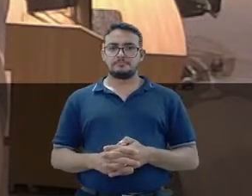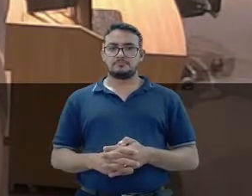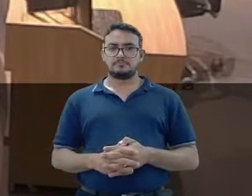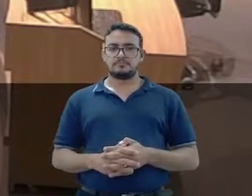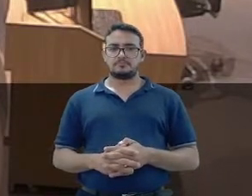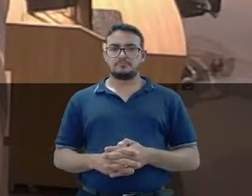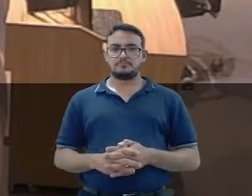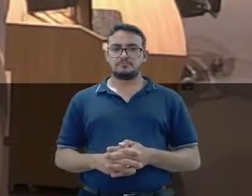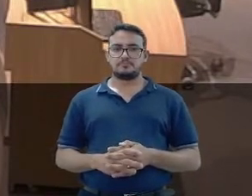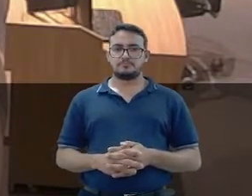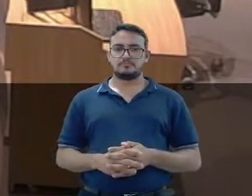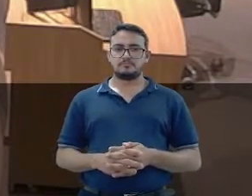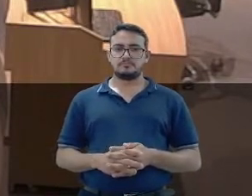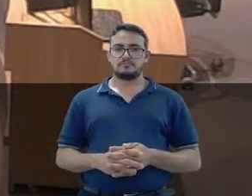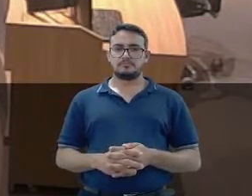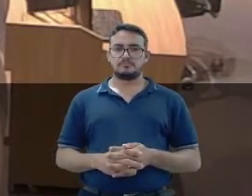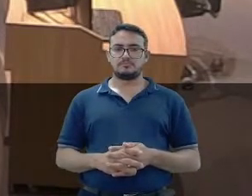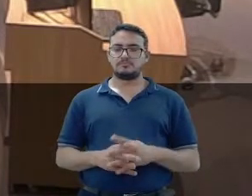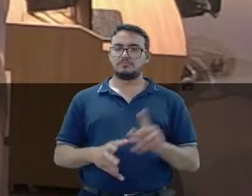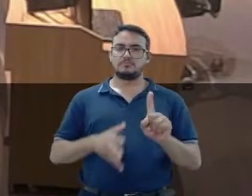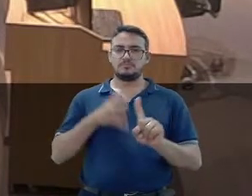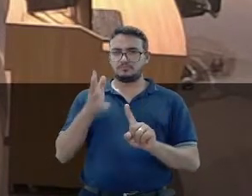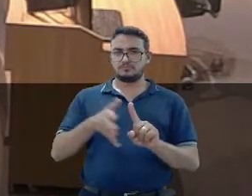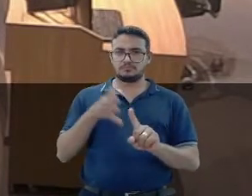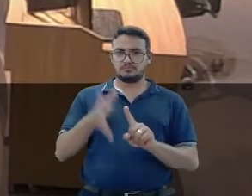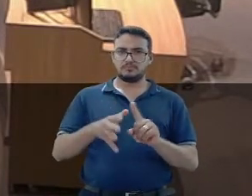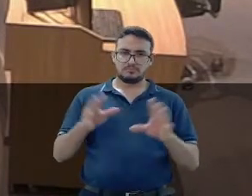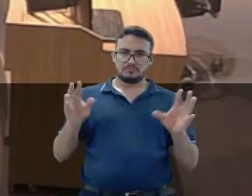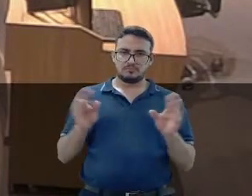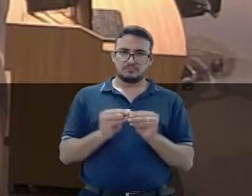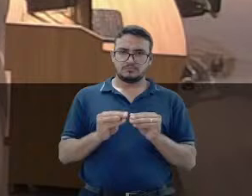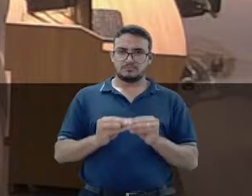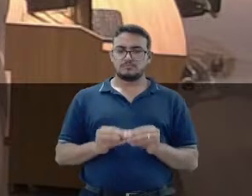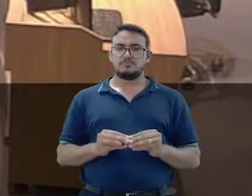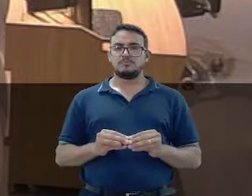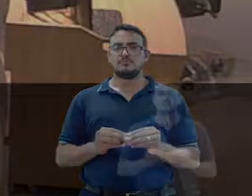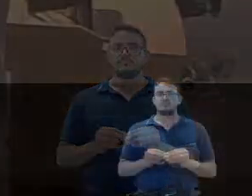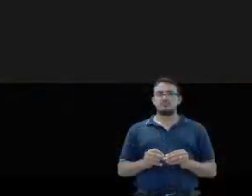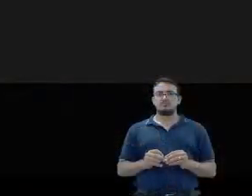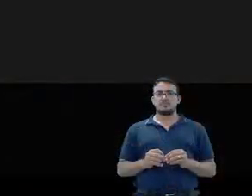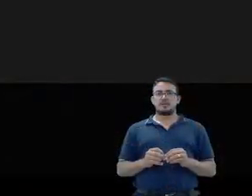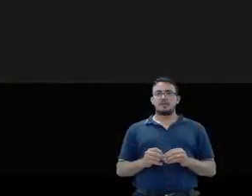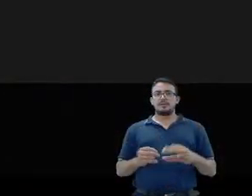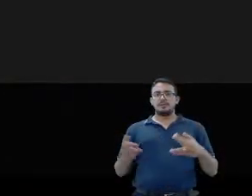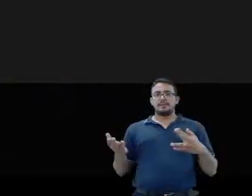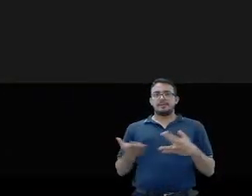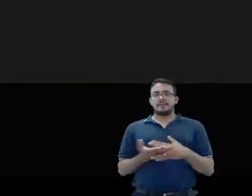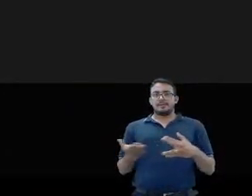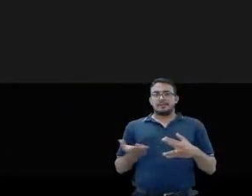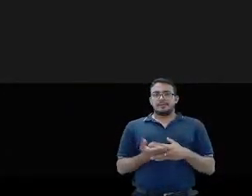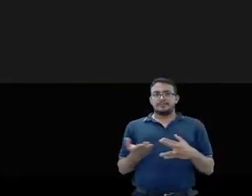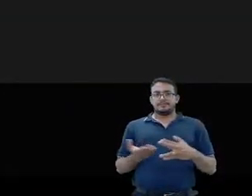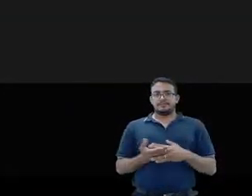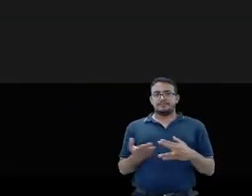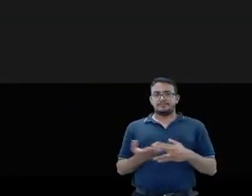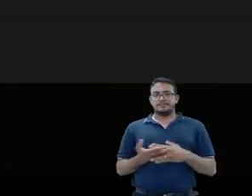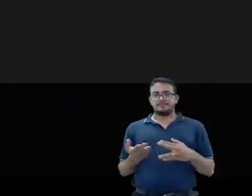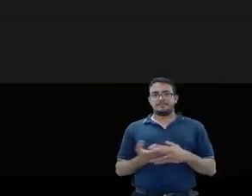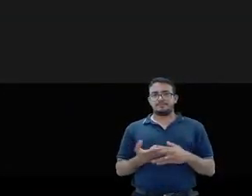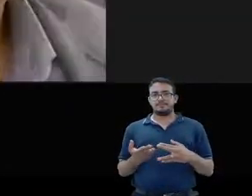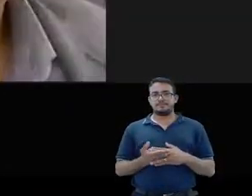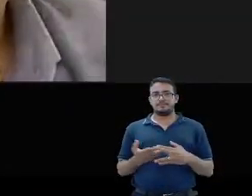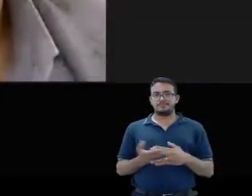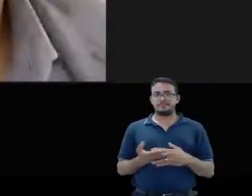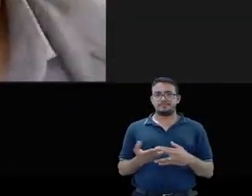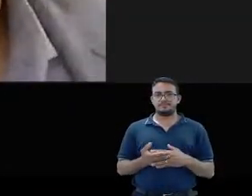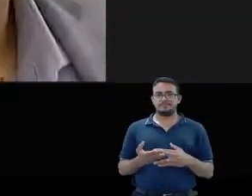Excelência, vou fazer uma sustentação bem breve, só em relação à questão do intervalo de recuperação térmica. Ok, só